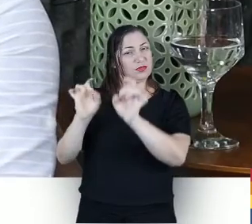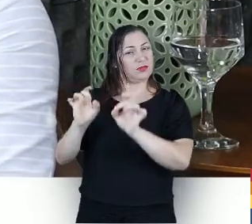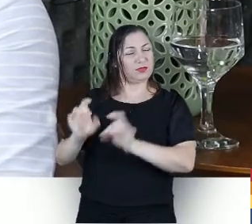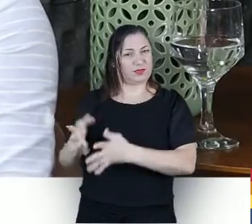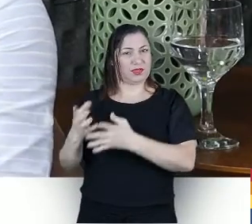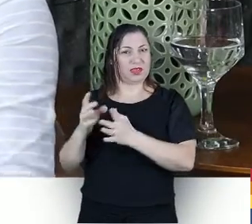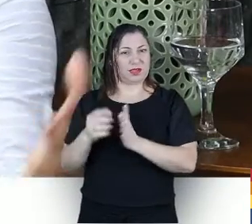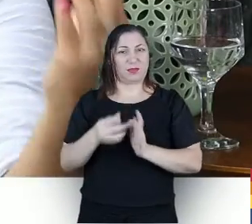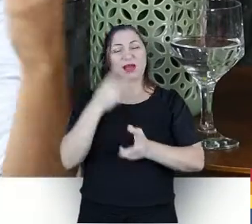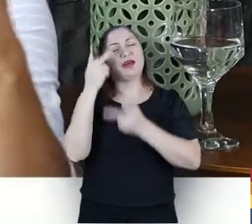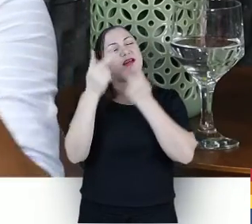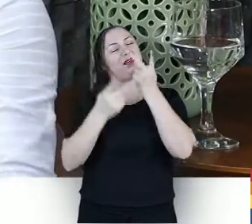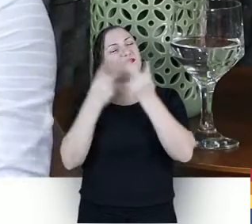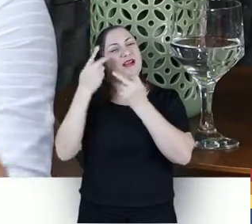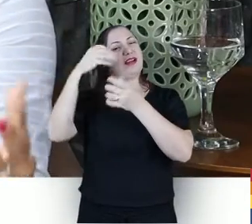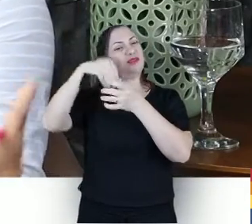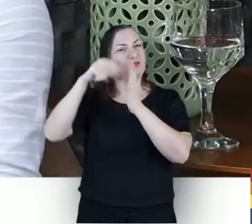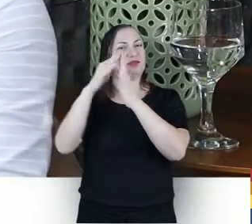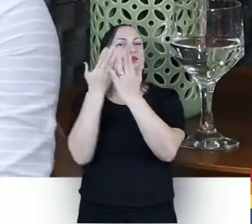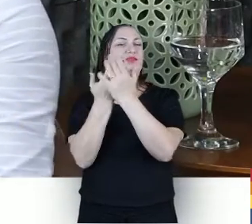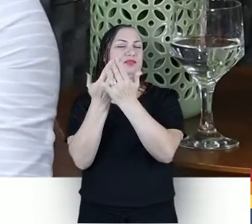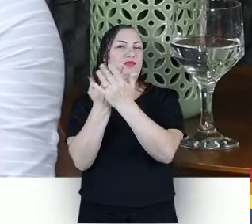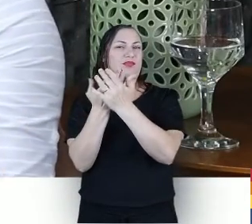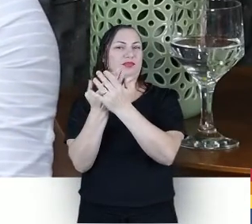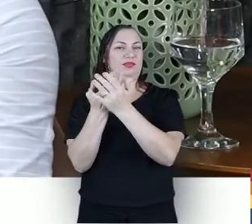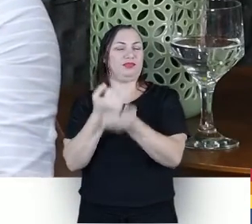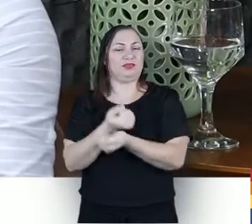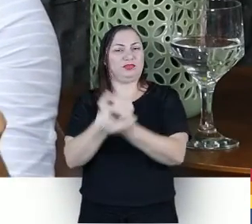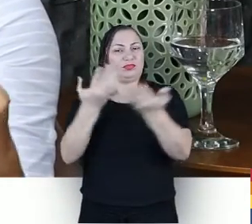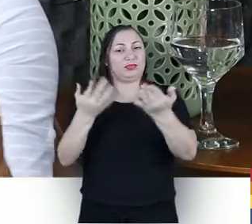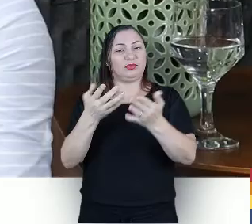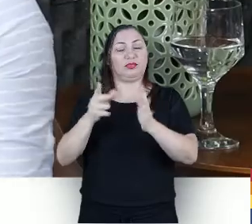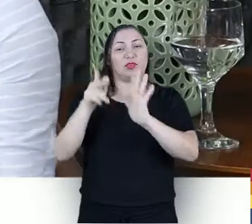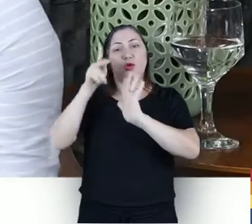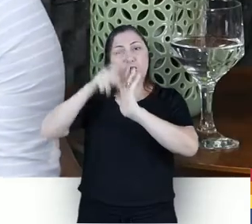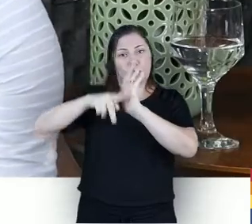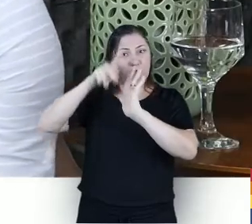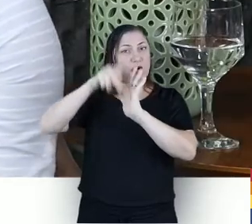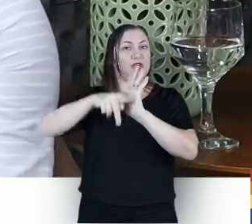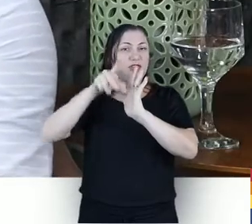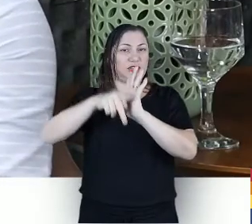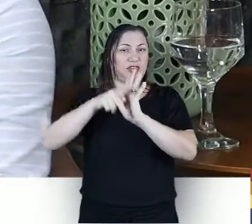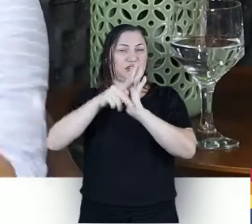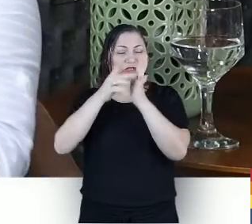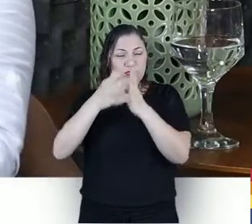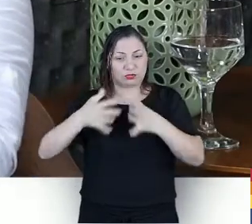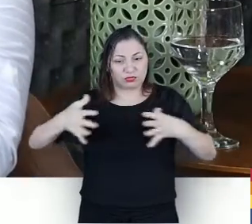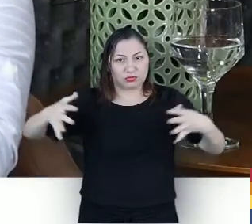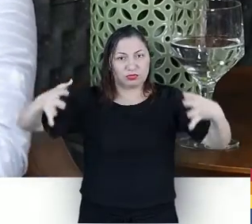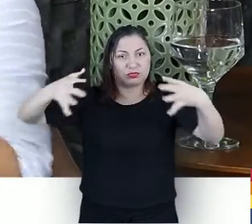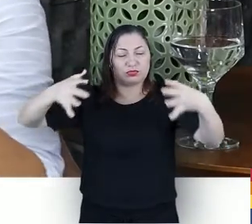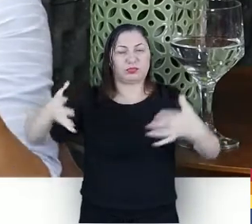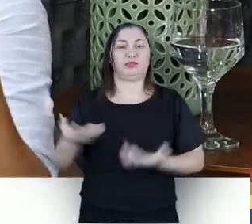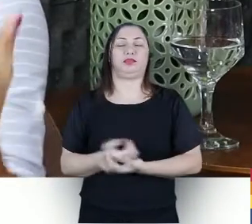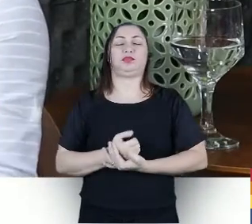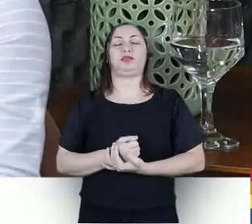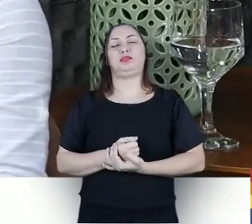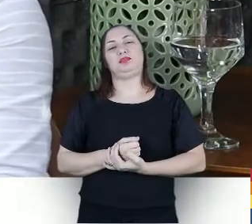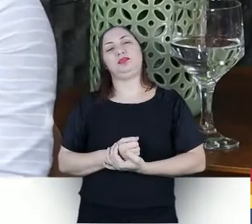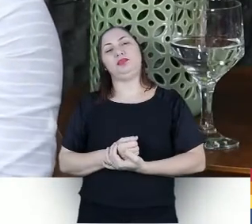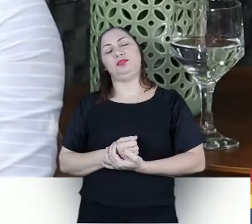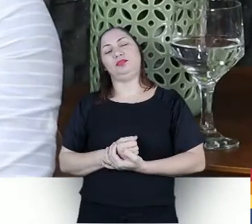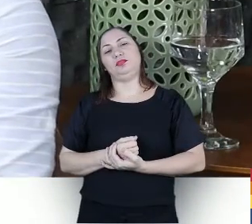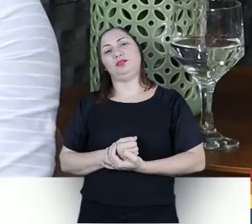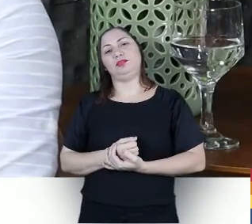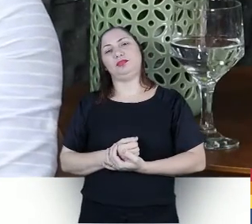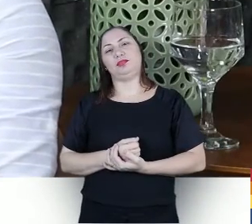cultura, levando pessoas, mestres dentro de suas especificidades na cultura popular, para